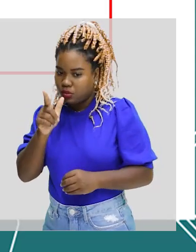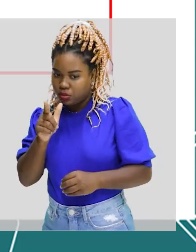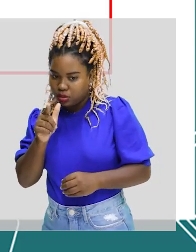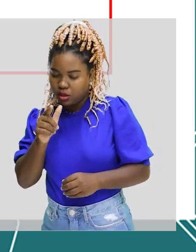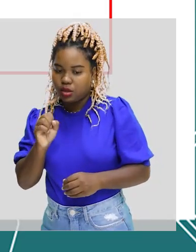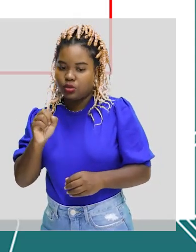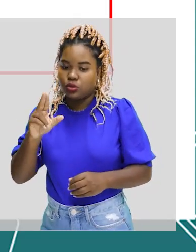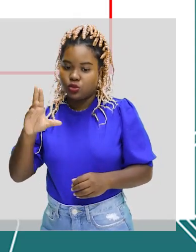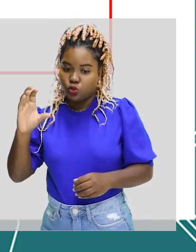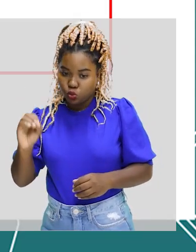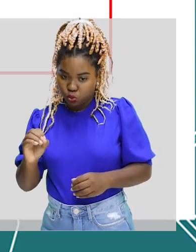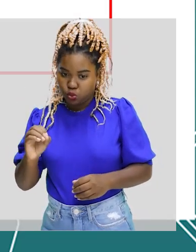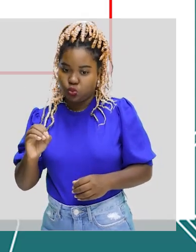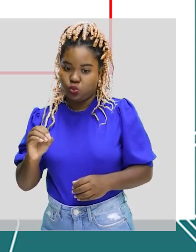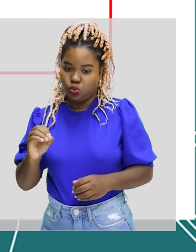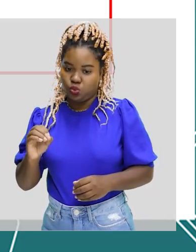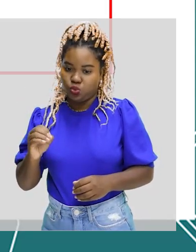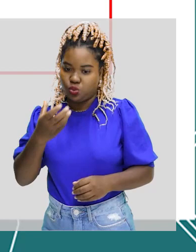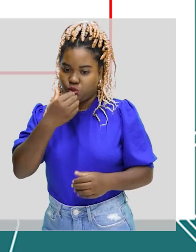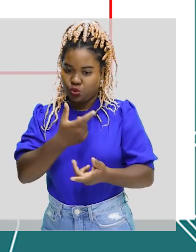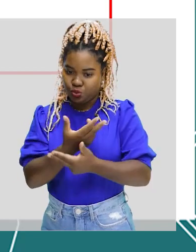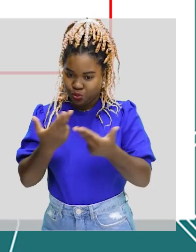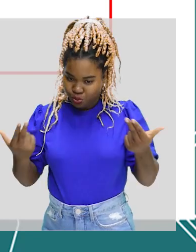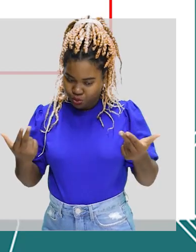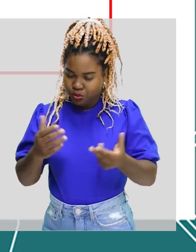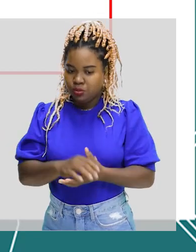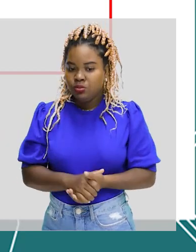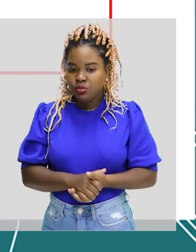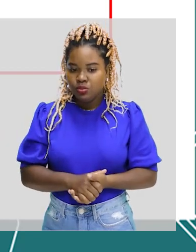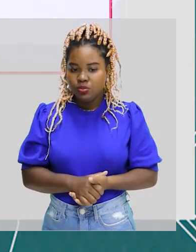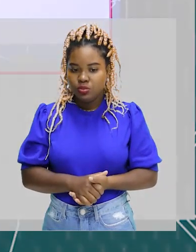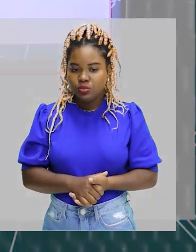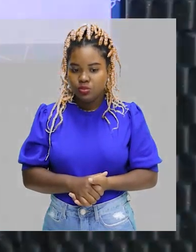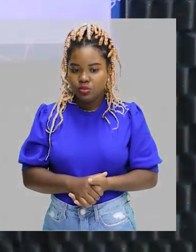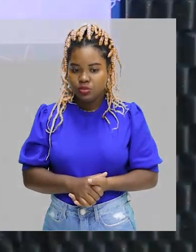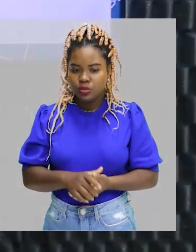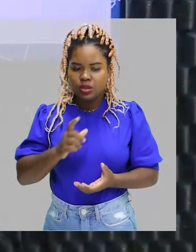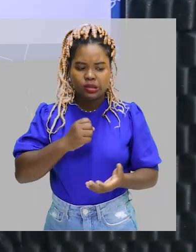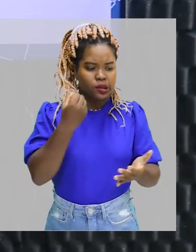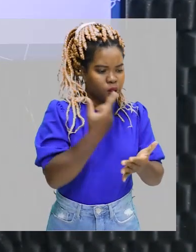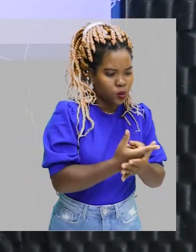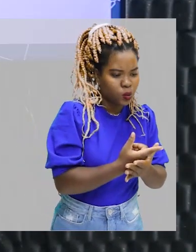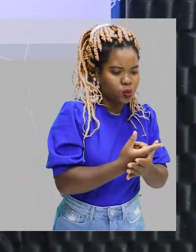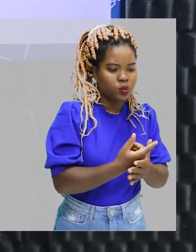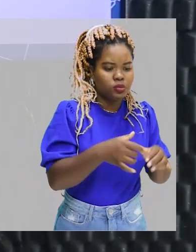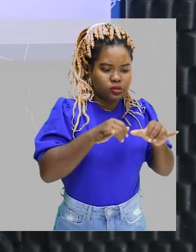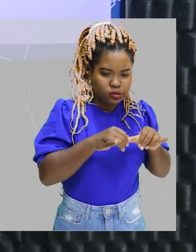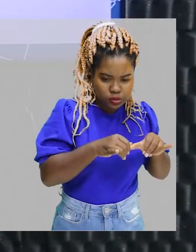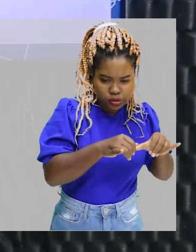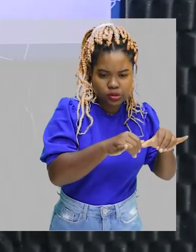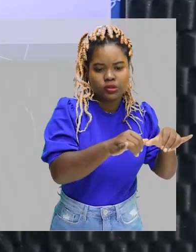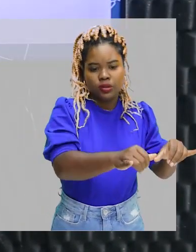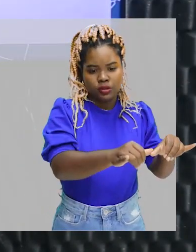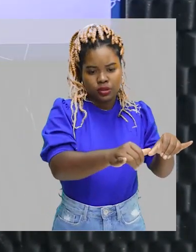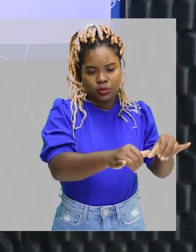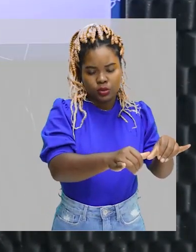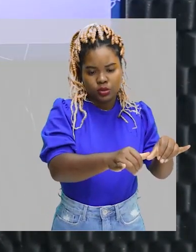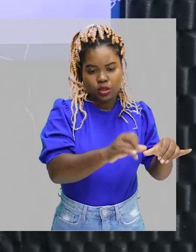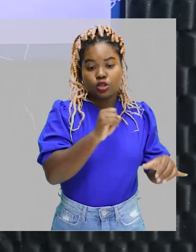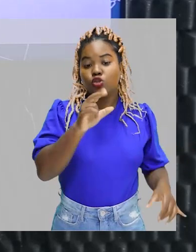ao suco de fruta concentrado. Então, você fez a compra no supermercado de um suco de